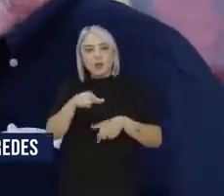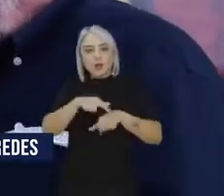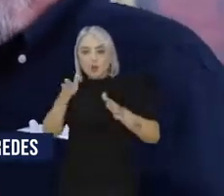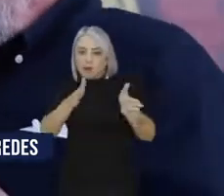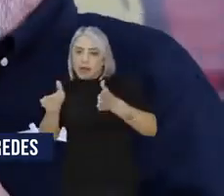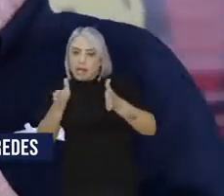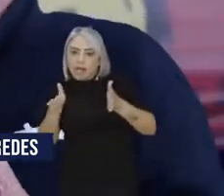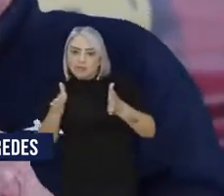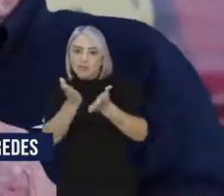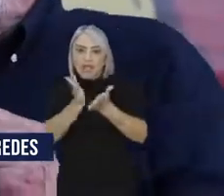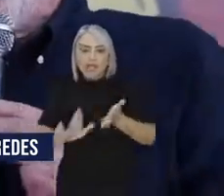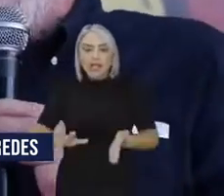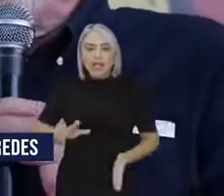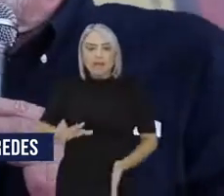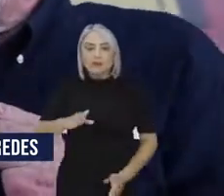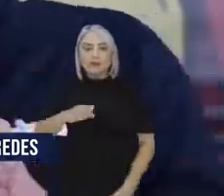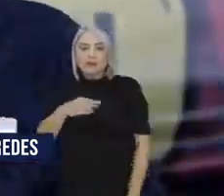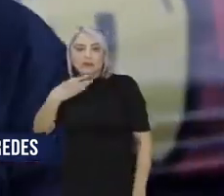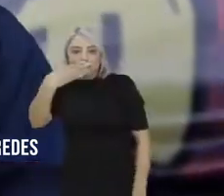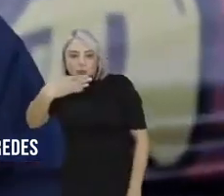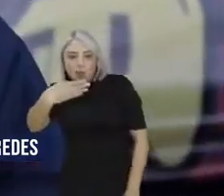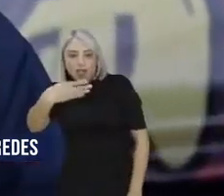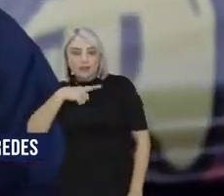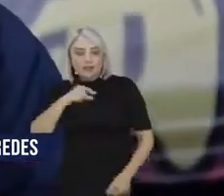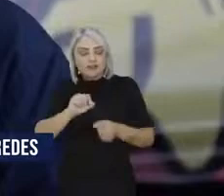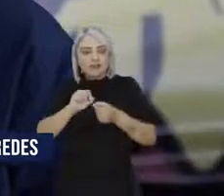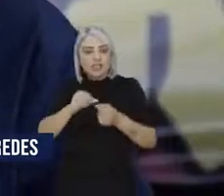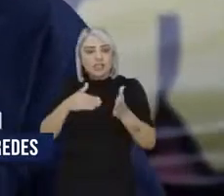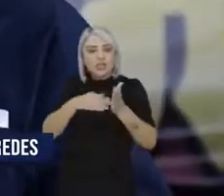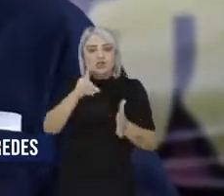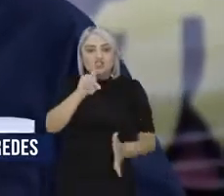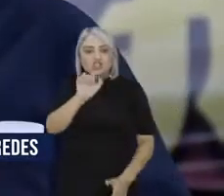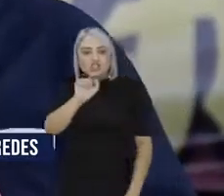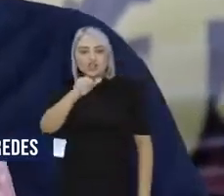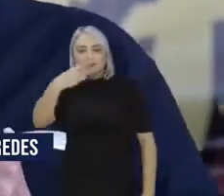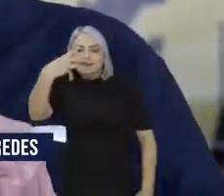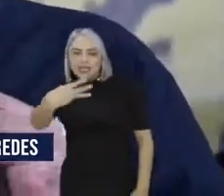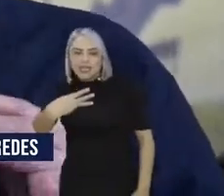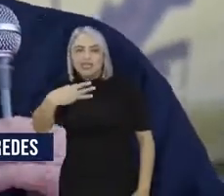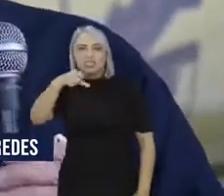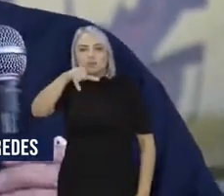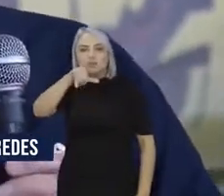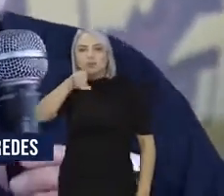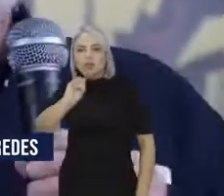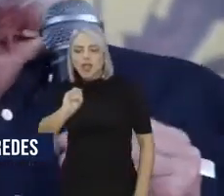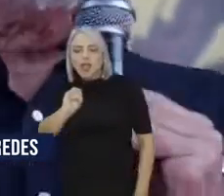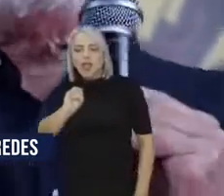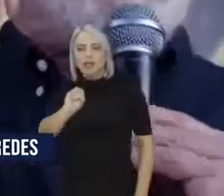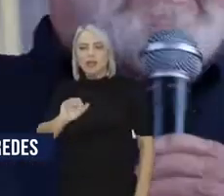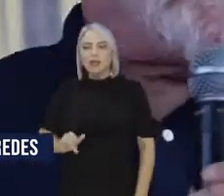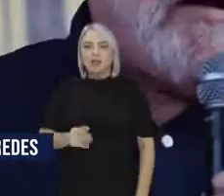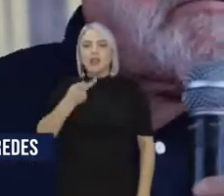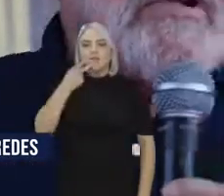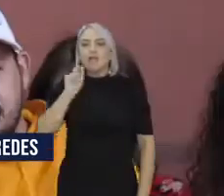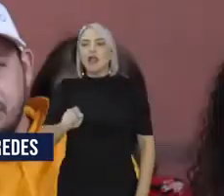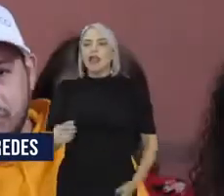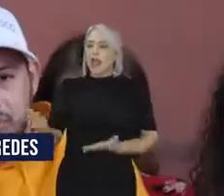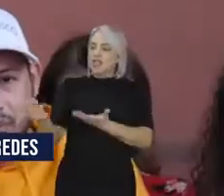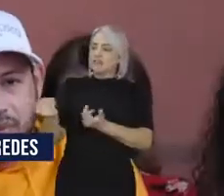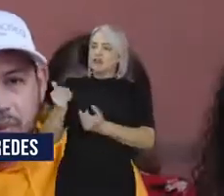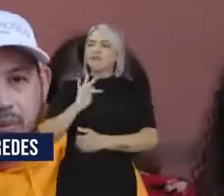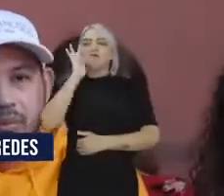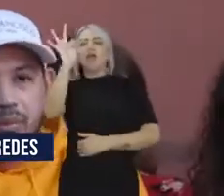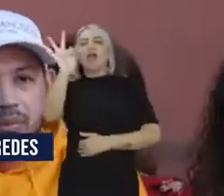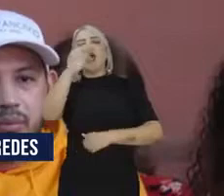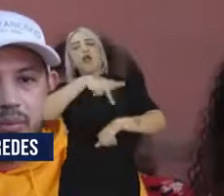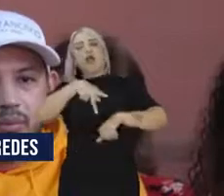3. É a oportunidade de dizer para vocês, porque todo mundo fala, a juventude é o futuro da nação. Vocês ouvem